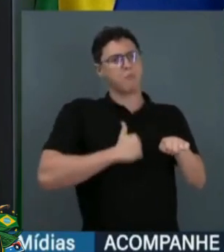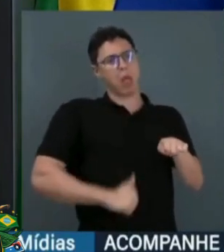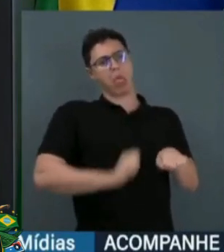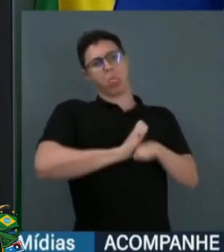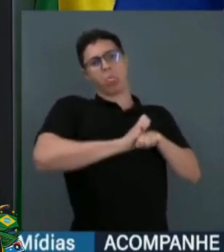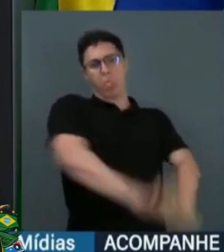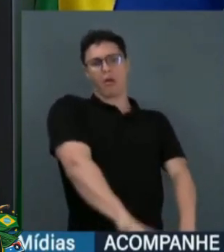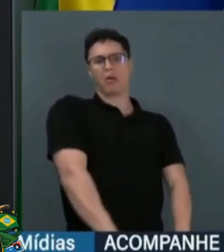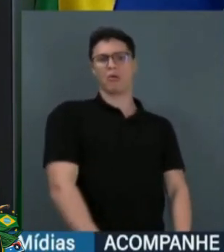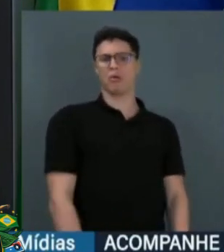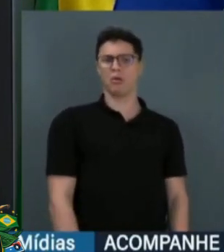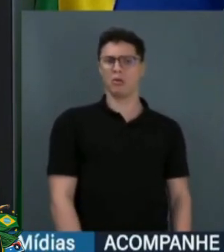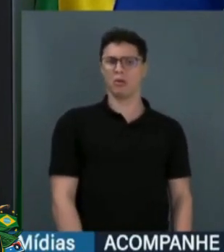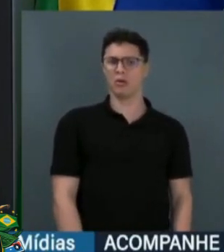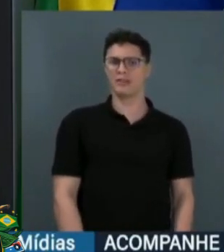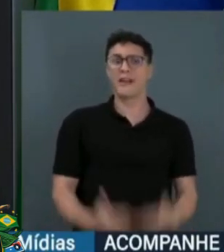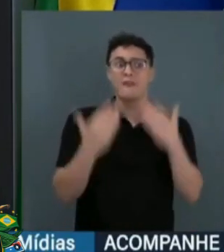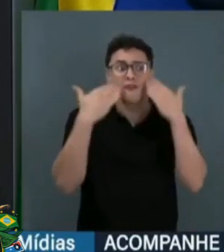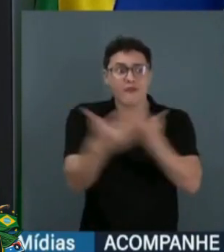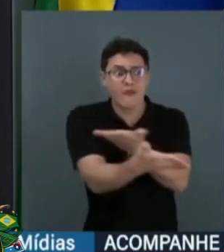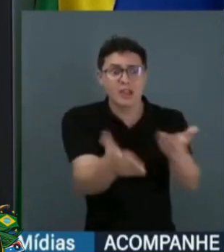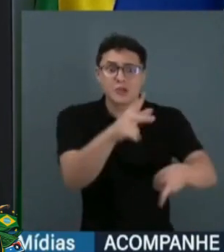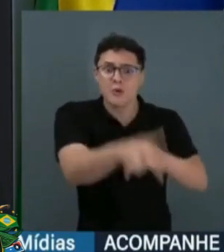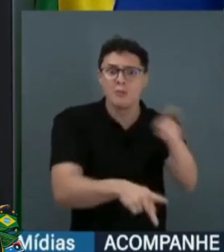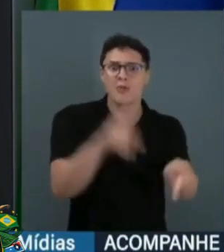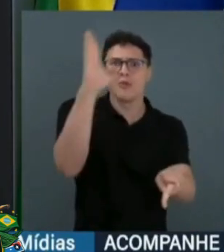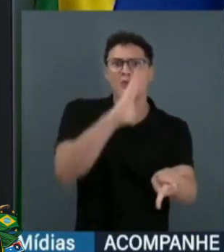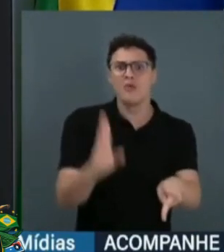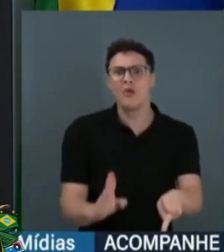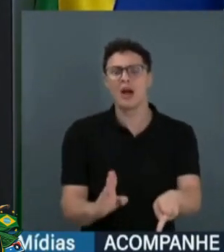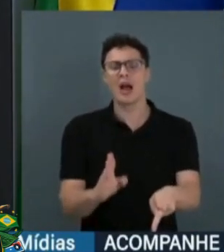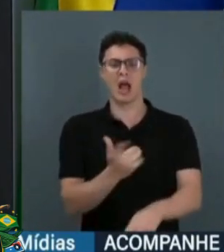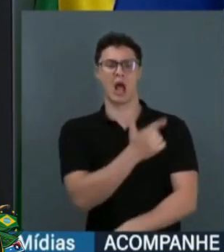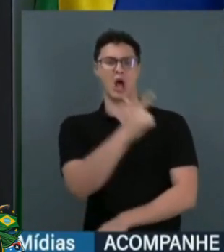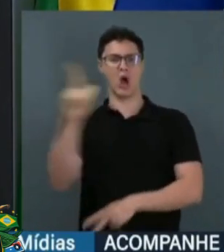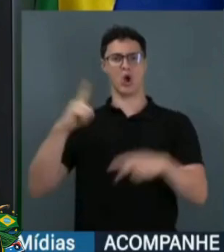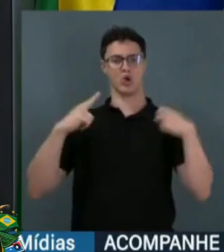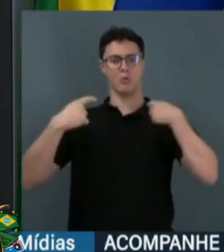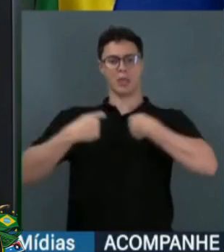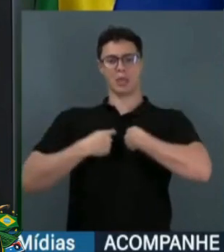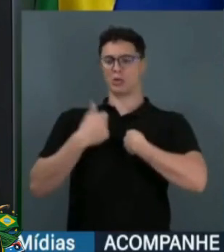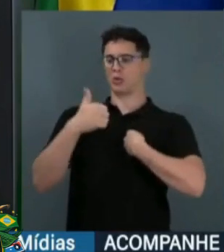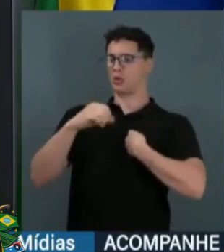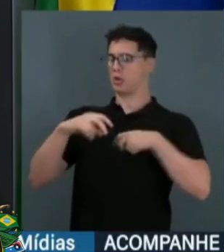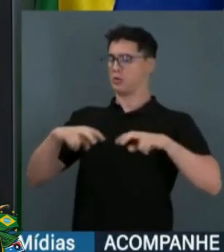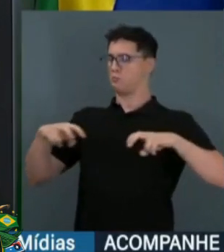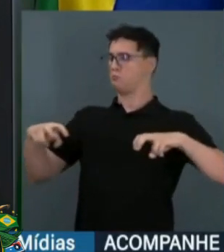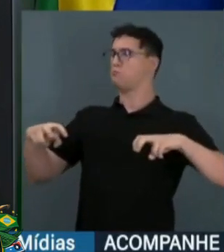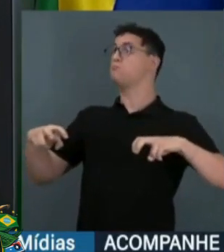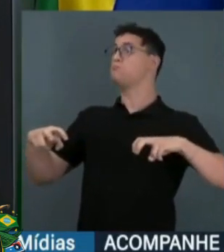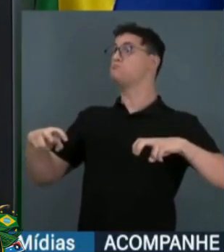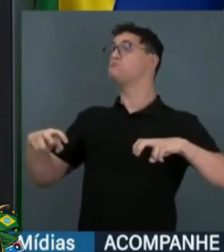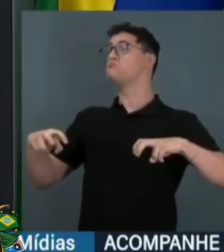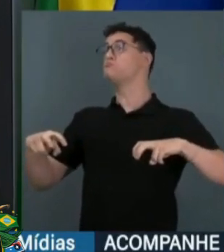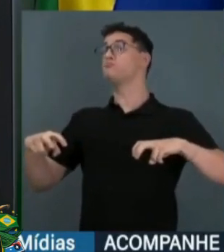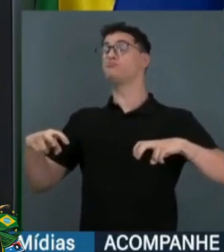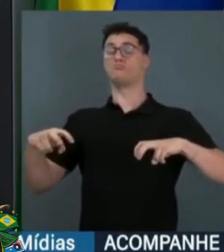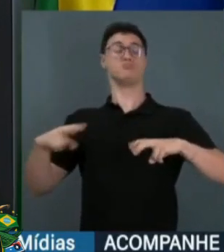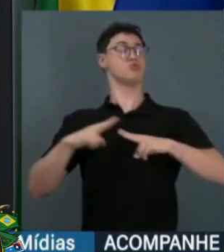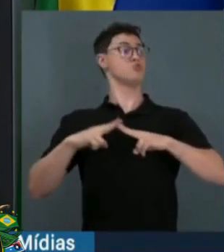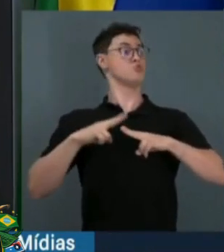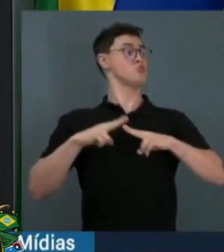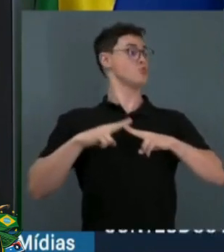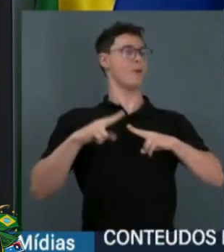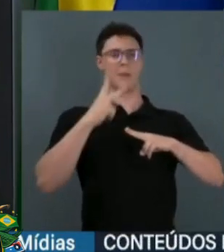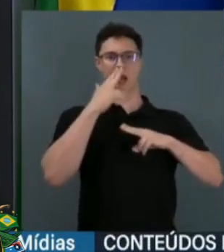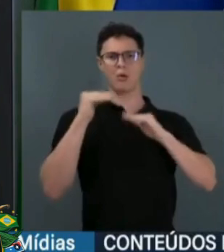brasileiros, na frente de todos os brasileiros, e ficam os 10 ministros compactuando com essa ilegalidade.